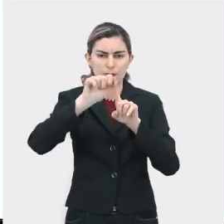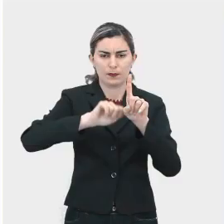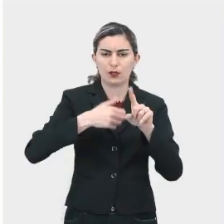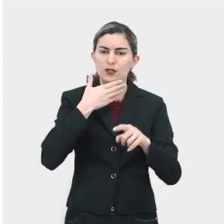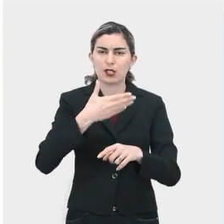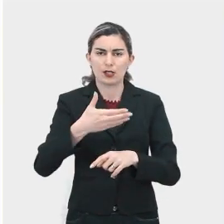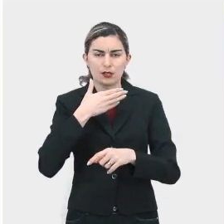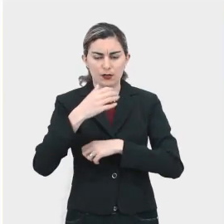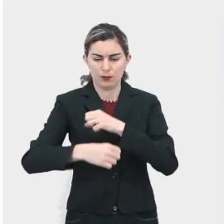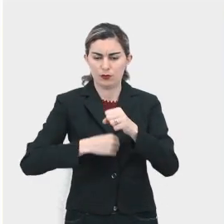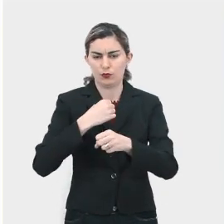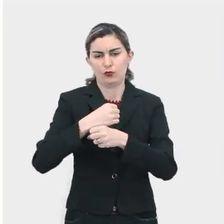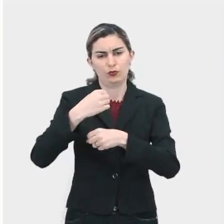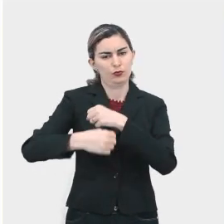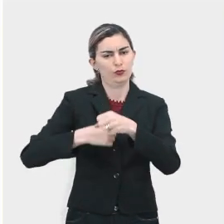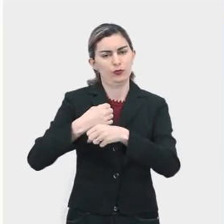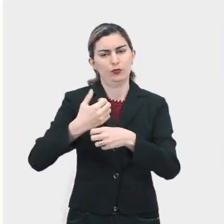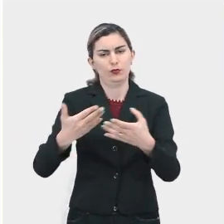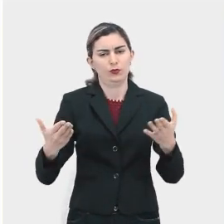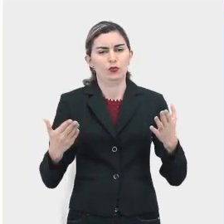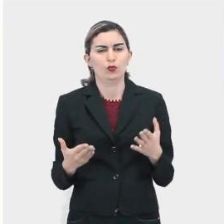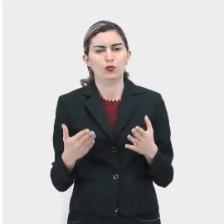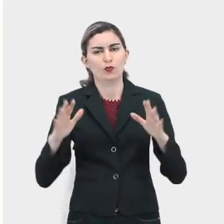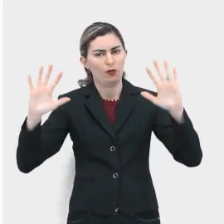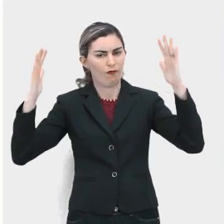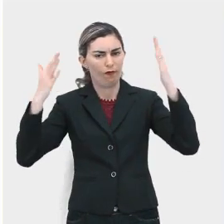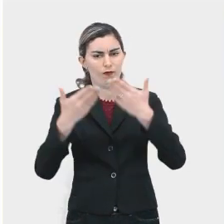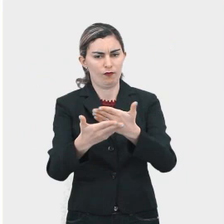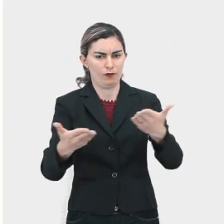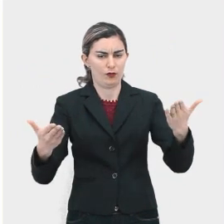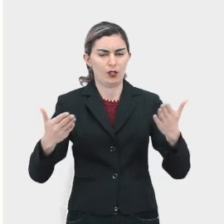ano. O espetáculo nasceu no ano de